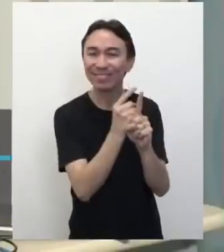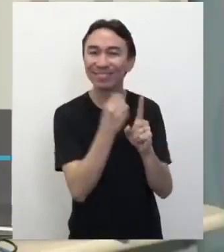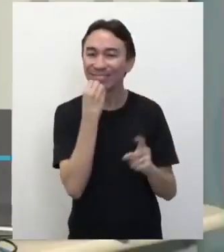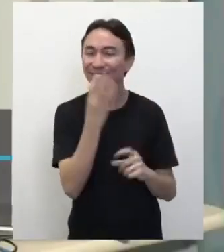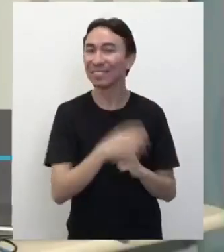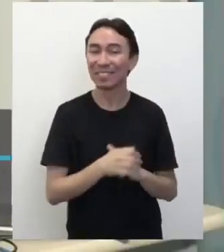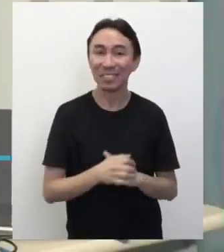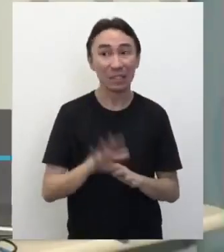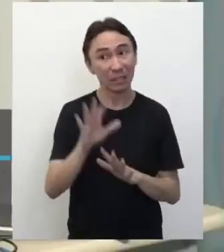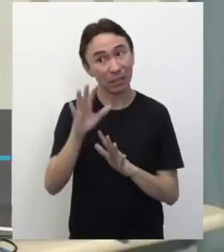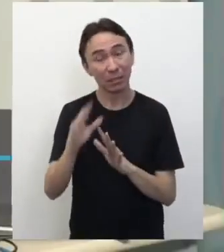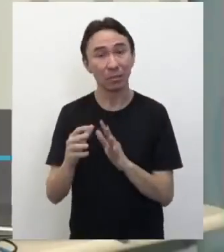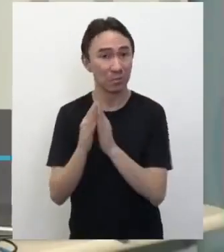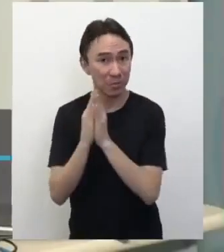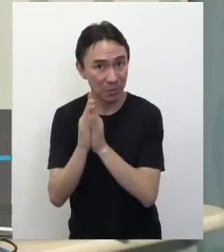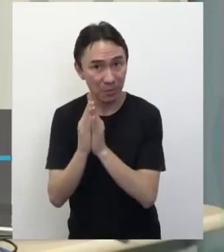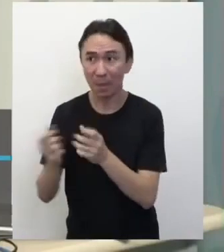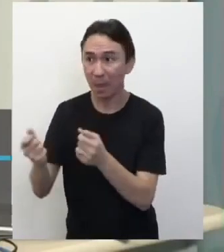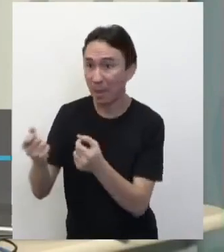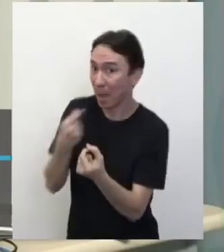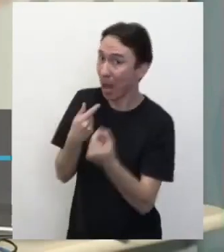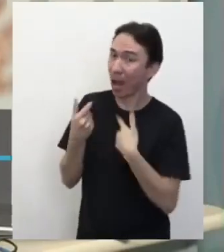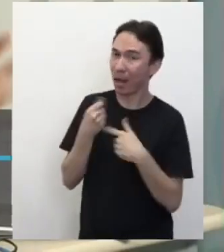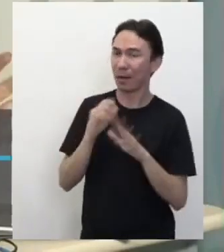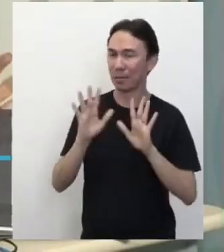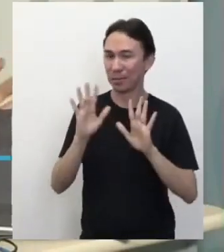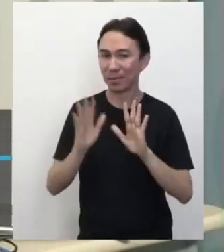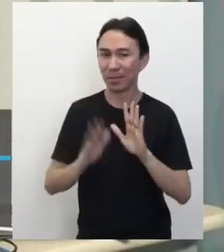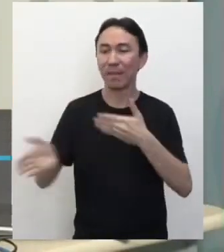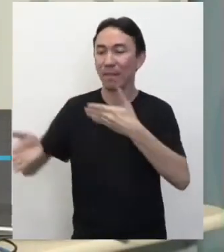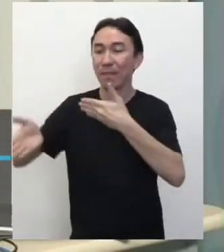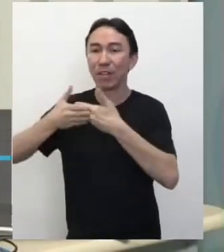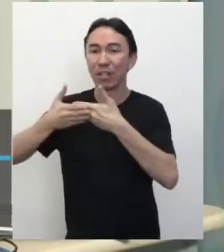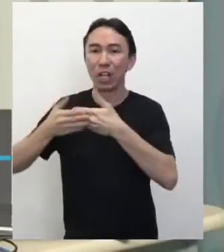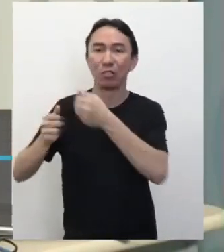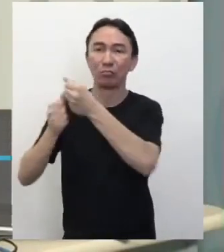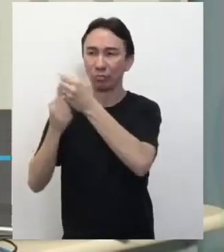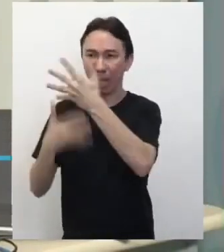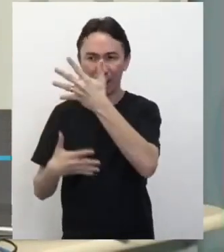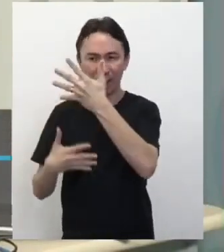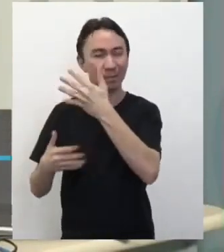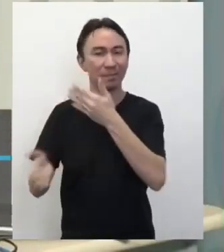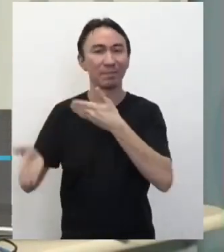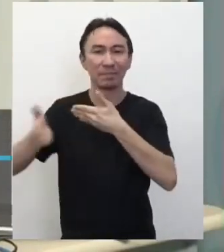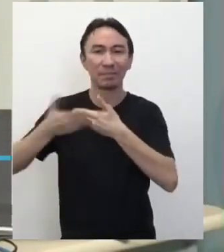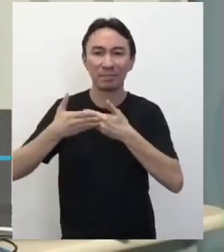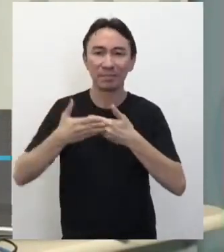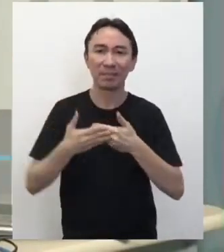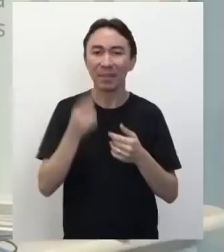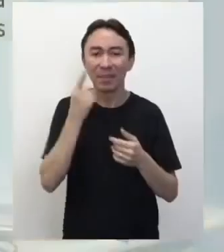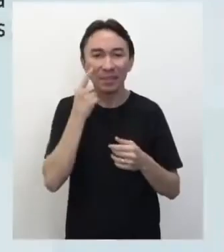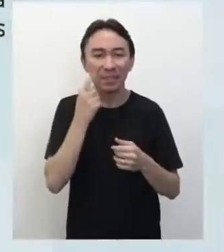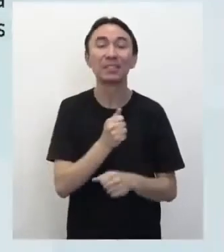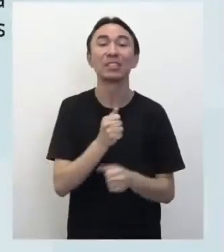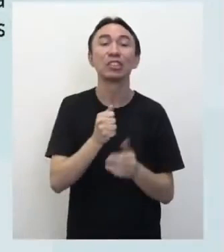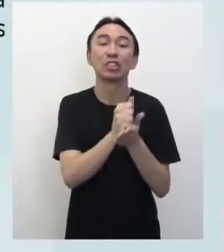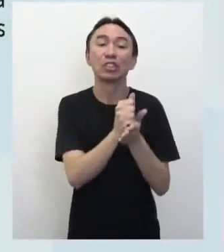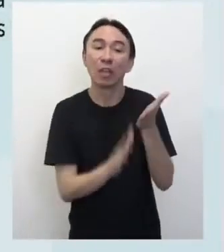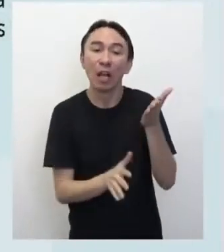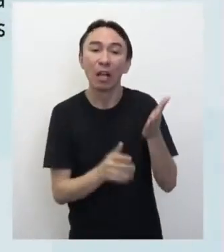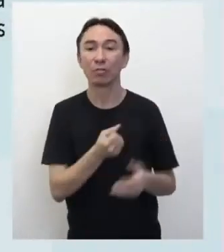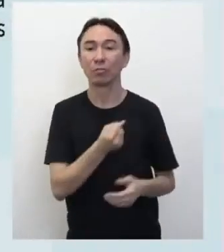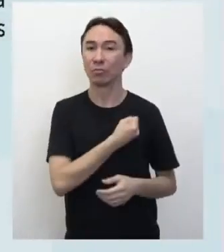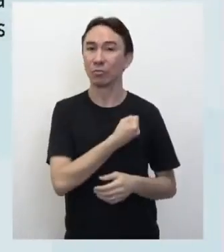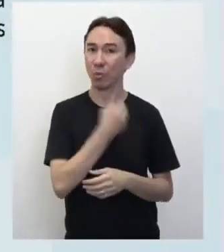gonguem aí no chat, por favor. Vamos fechar o chat? Vamos fechar então? Vamos. Pra gente aprender ali o que estaria lá na atividade 4. Na telinha